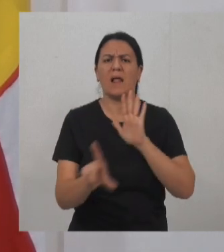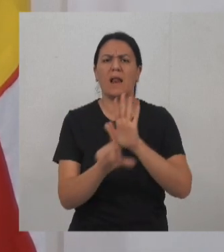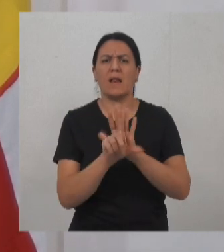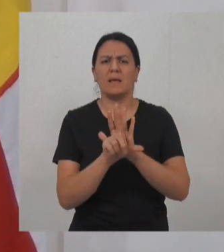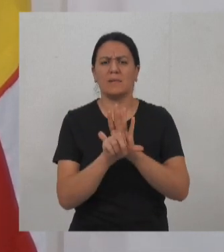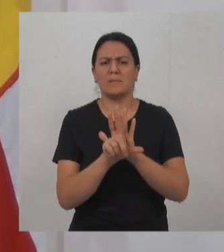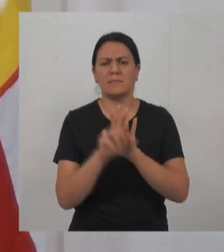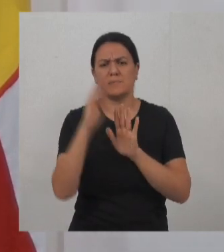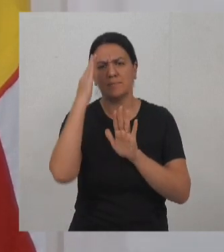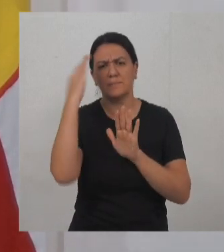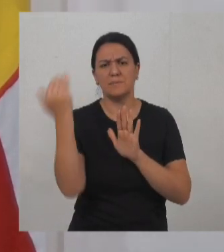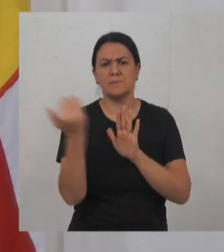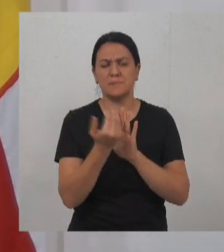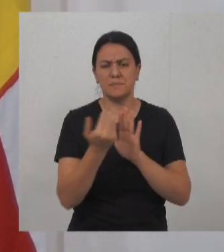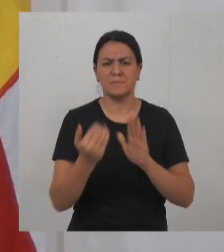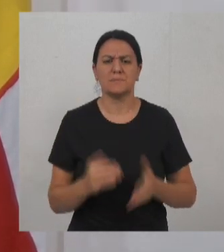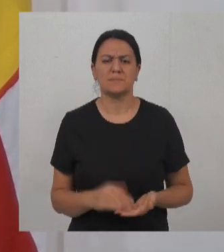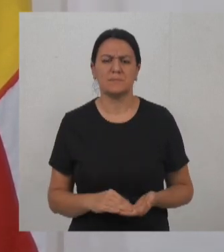legislação eleitoral.